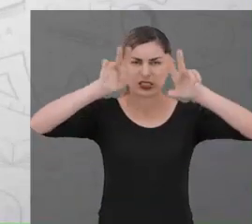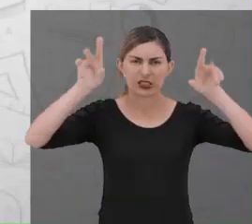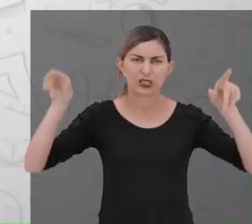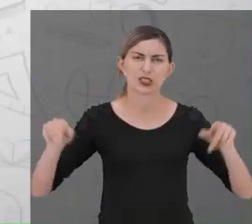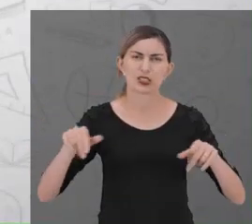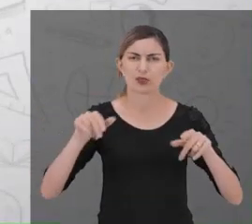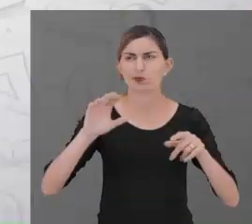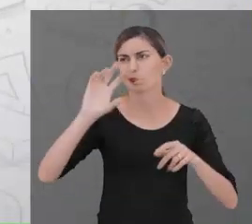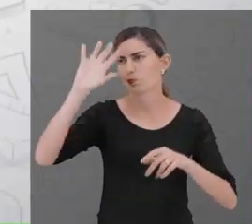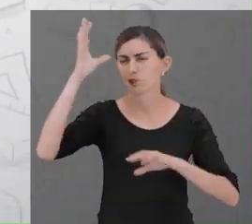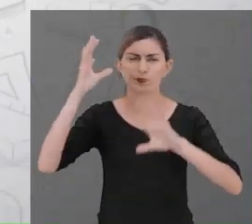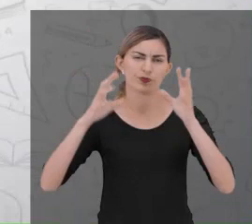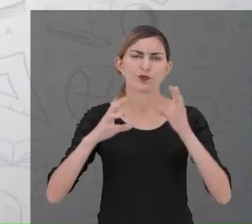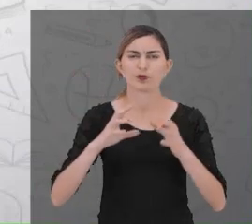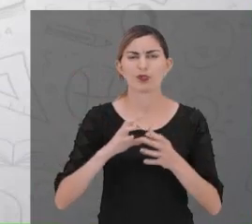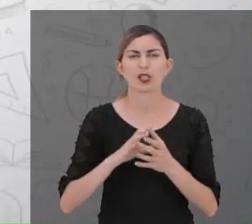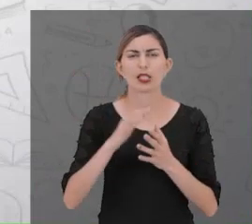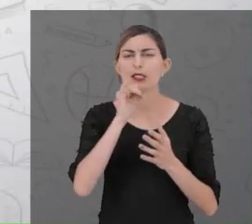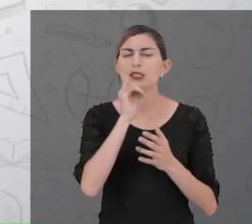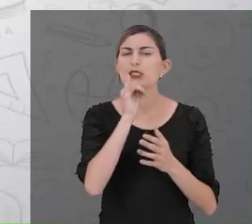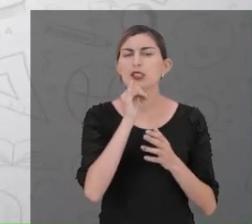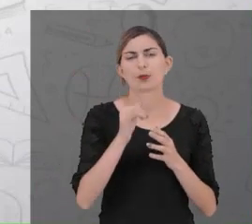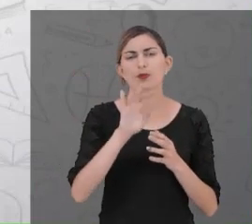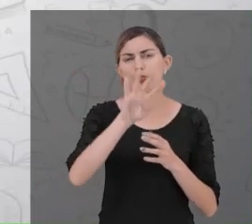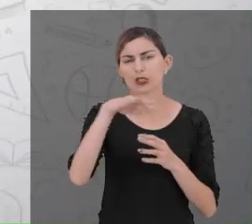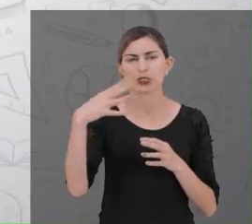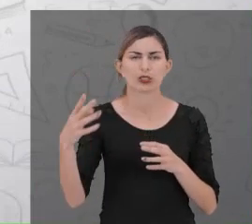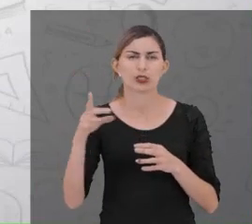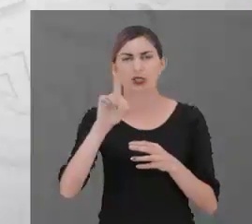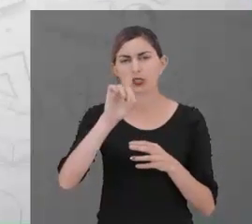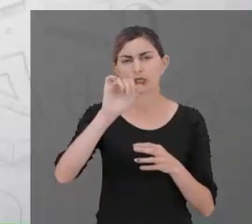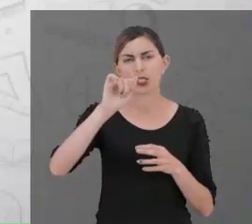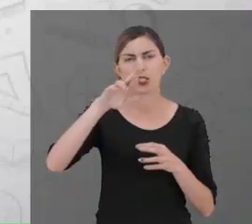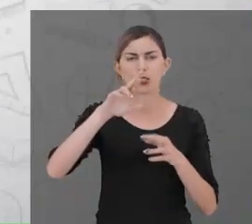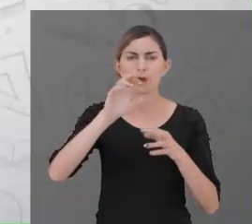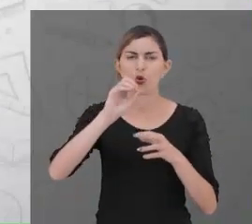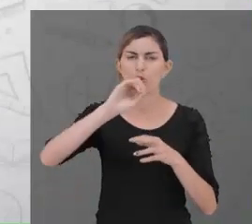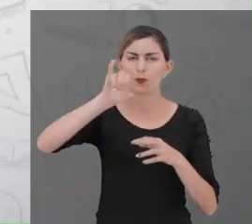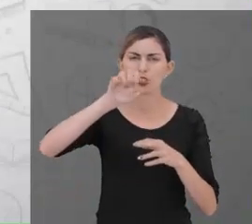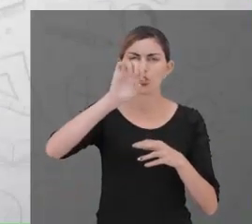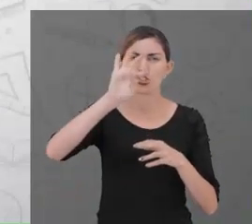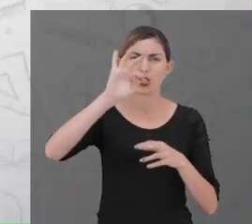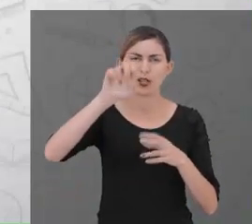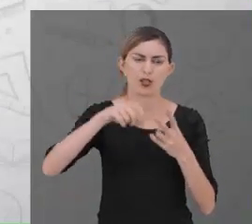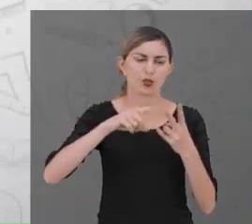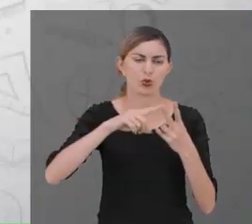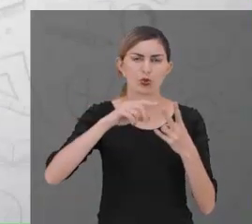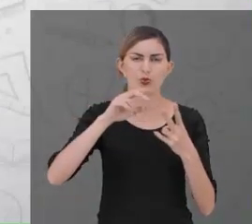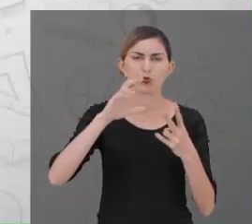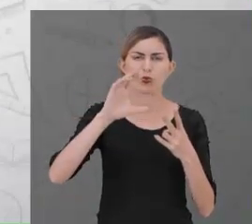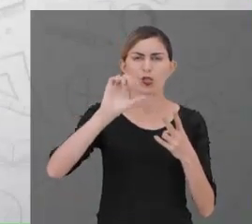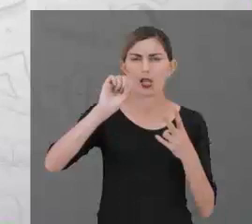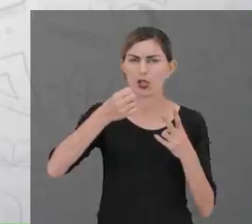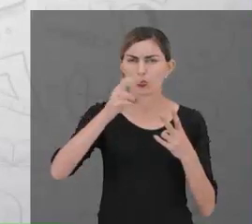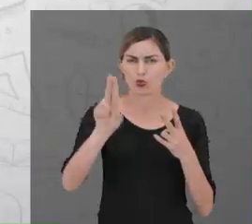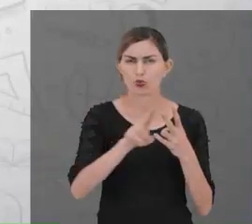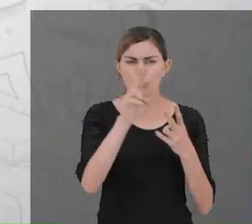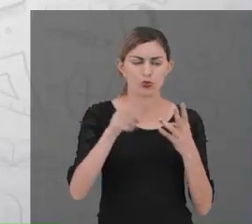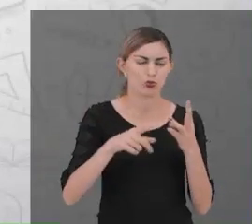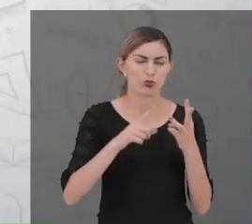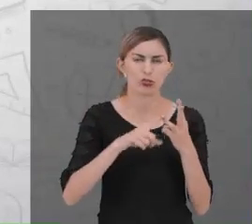para vários tipos de casos. Um exemplo desse diagrama é o diagrama de objeto, diagramas de caso